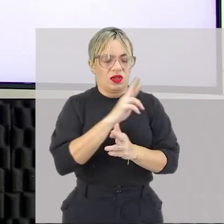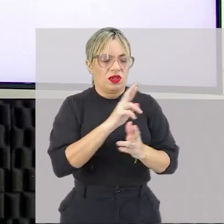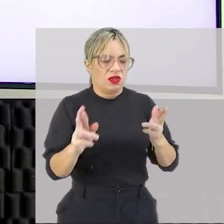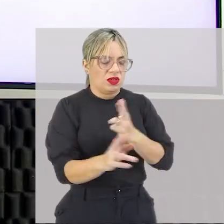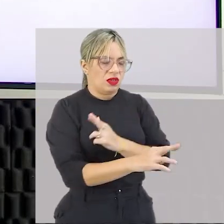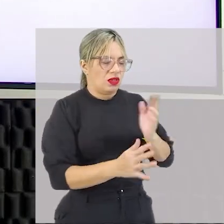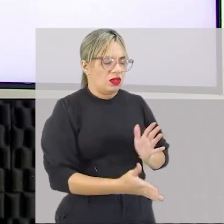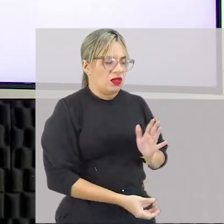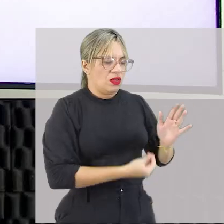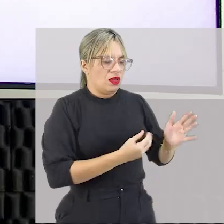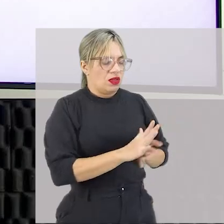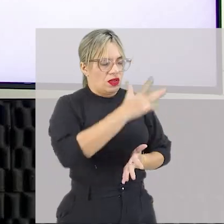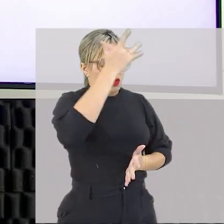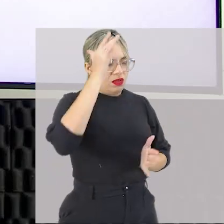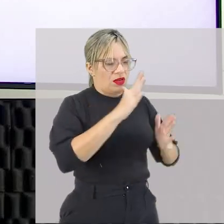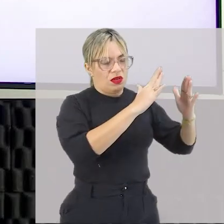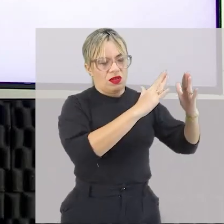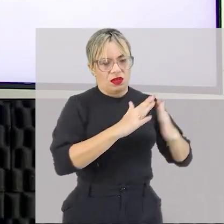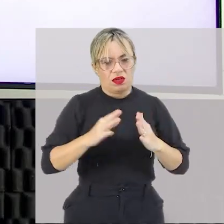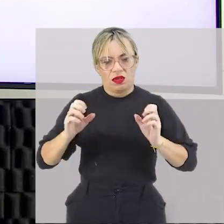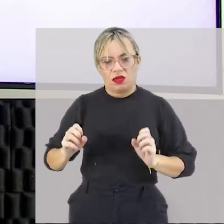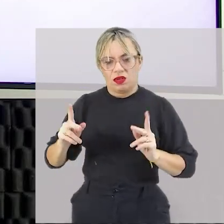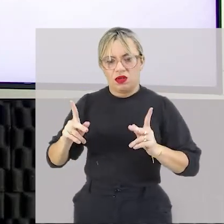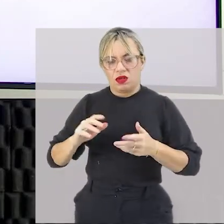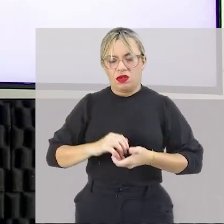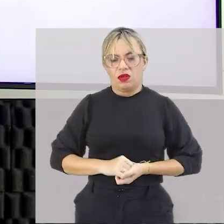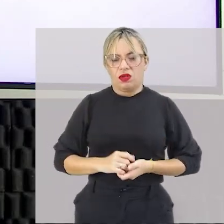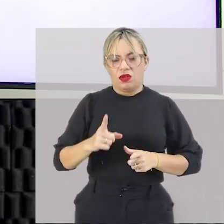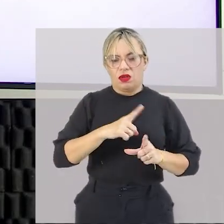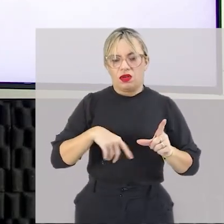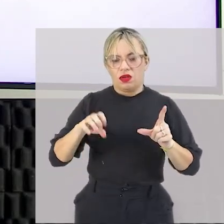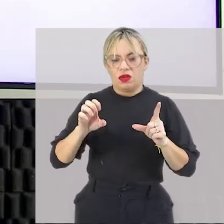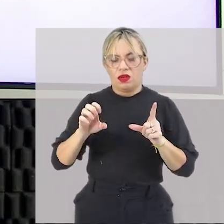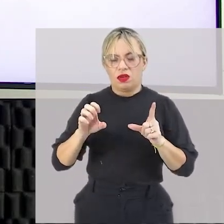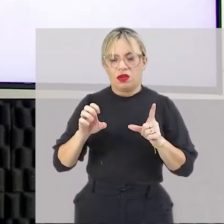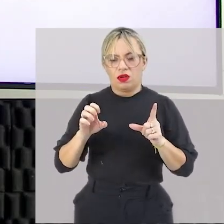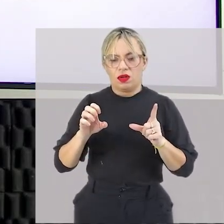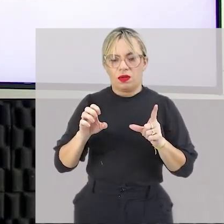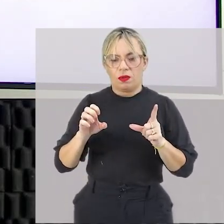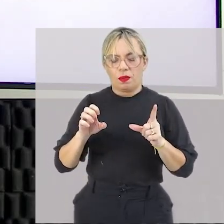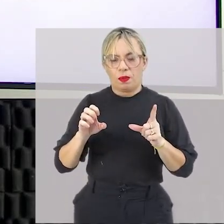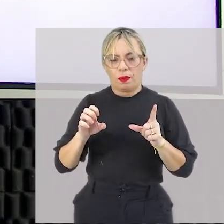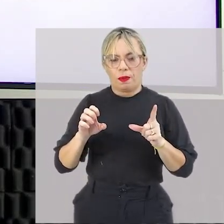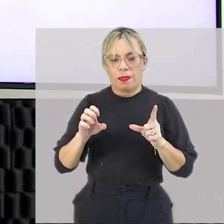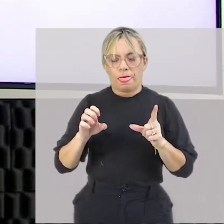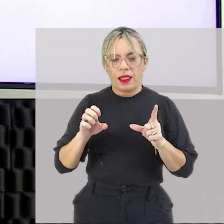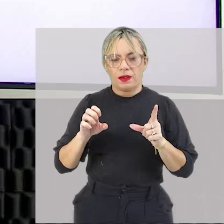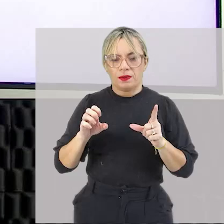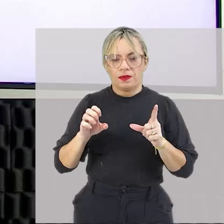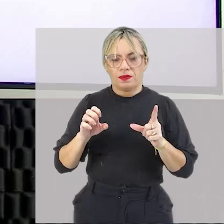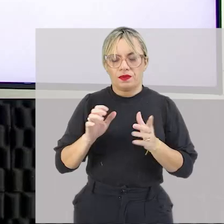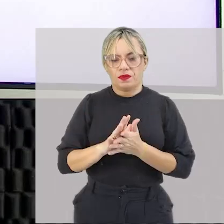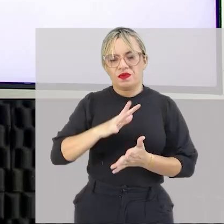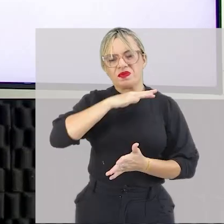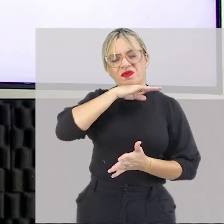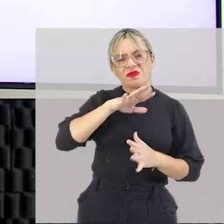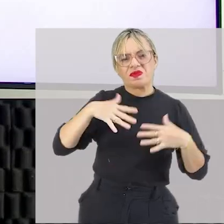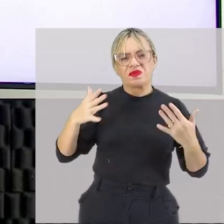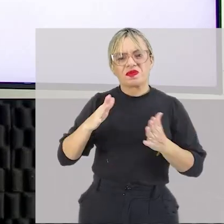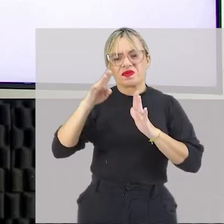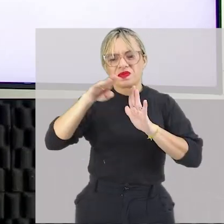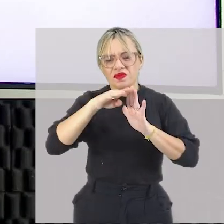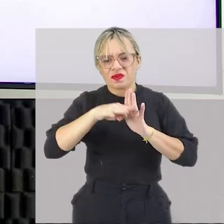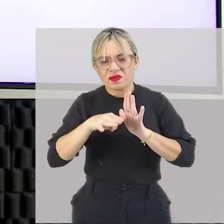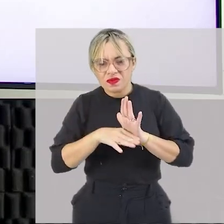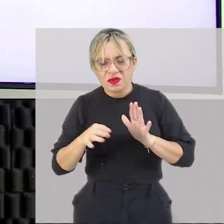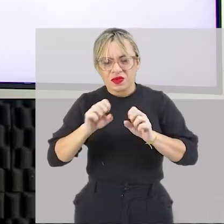de favela. Ok? Então, descarta. Ineficiência das medidas socioeducativas. Isso aqui está muito brutal, muito, né?